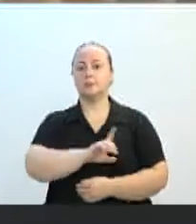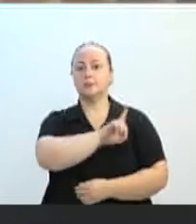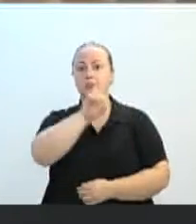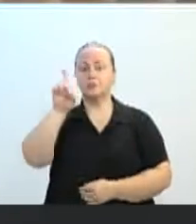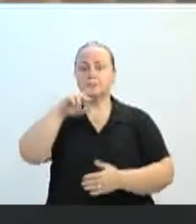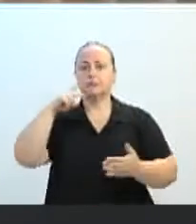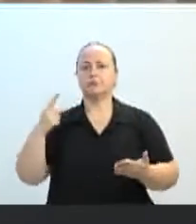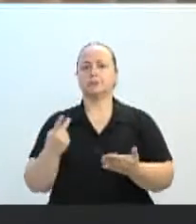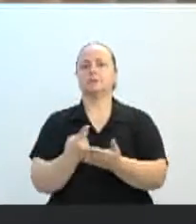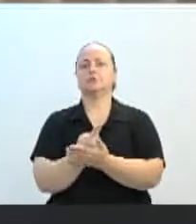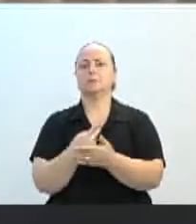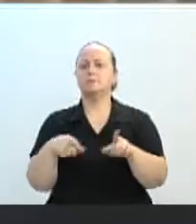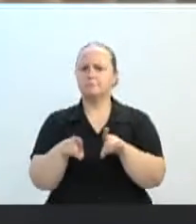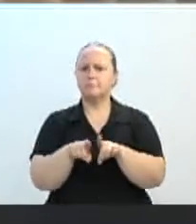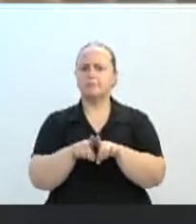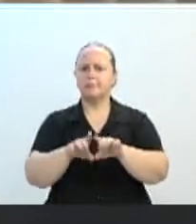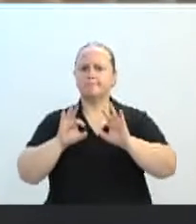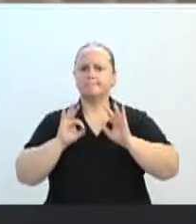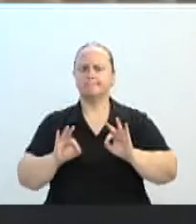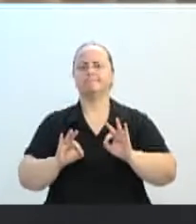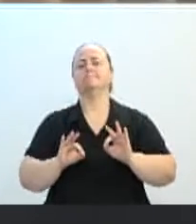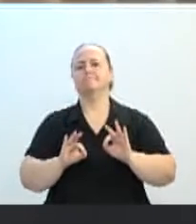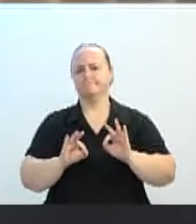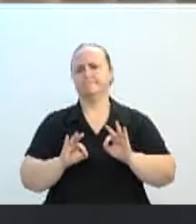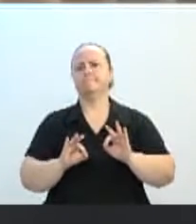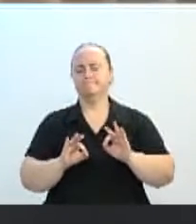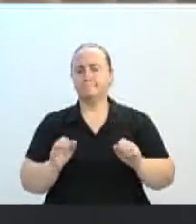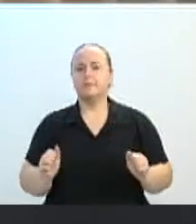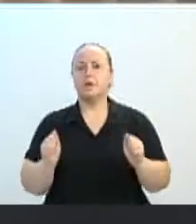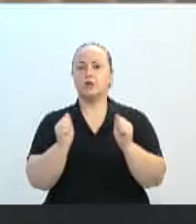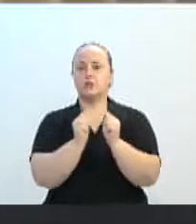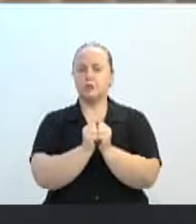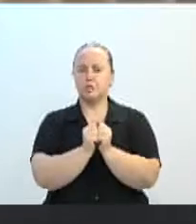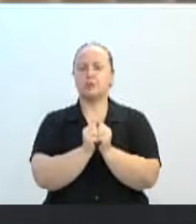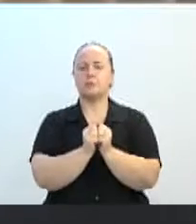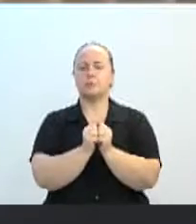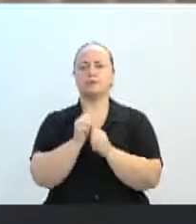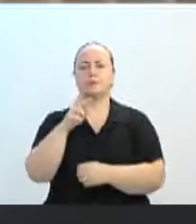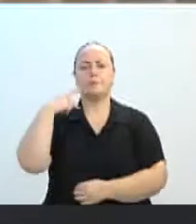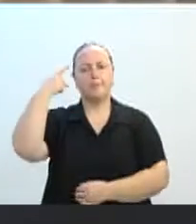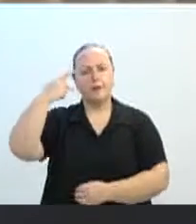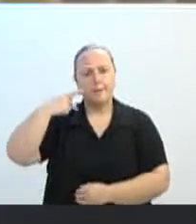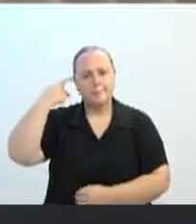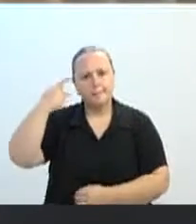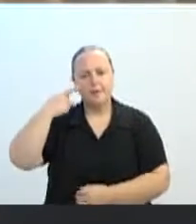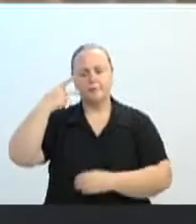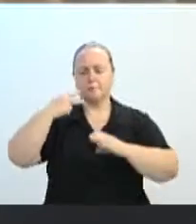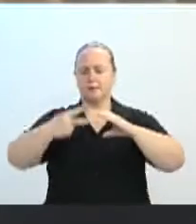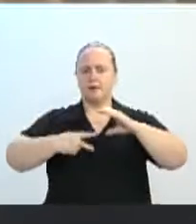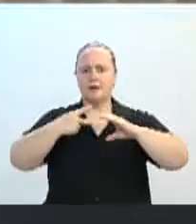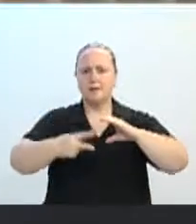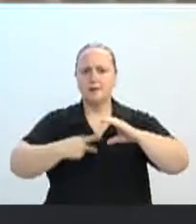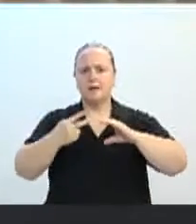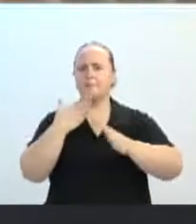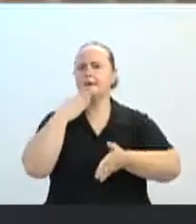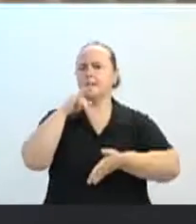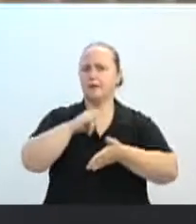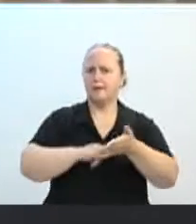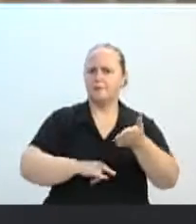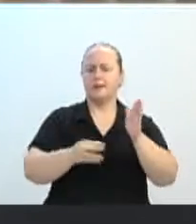evento e Assumimos o compromisso que faremos aquilo que nos cabe fazer através aqui do Parlamento através da Câmara de Vereadores via requerimento